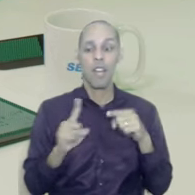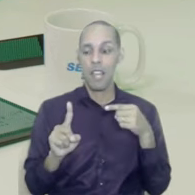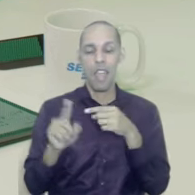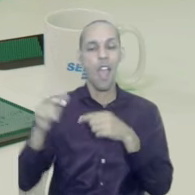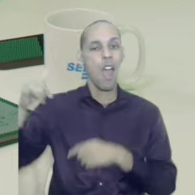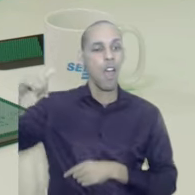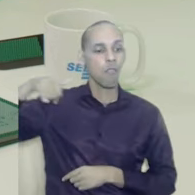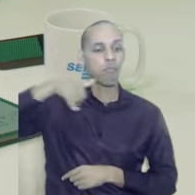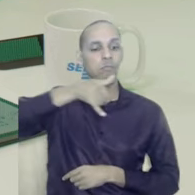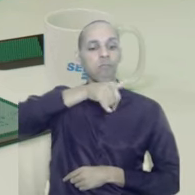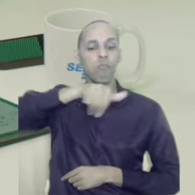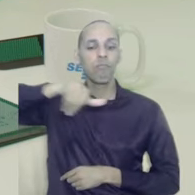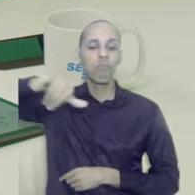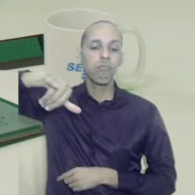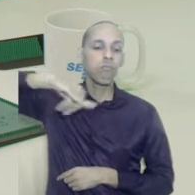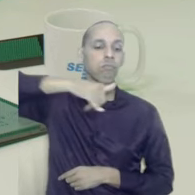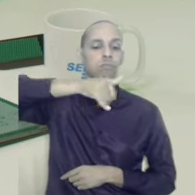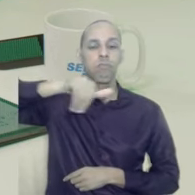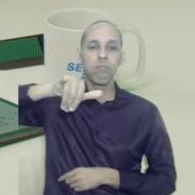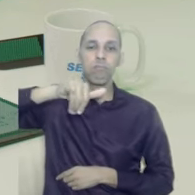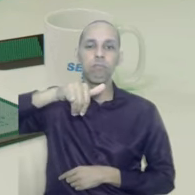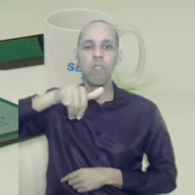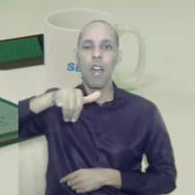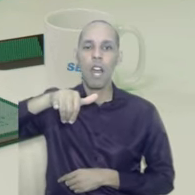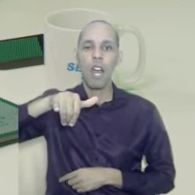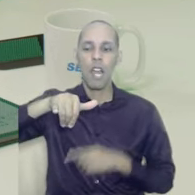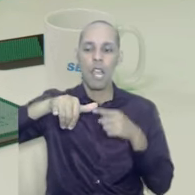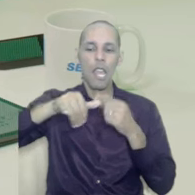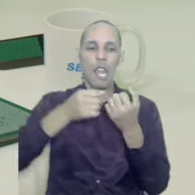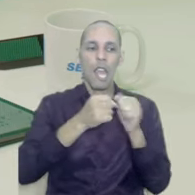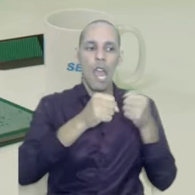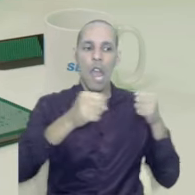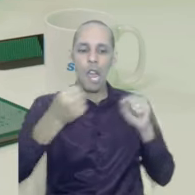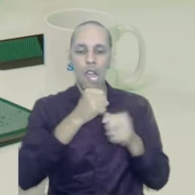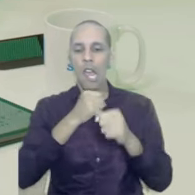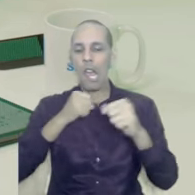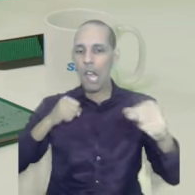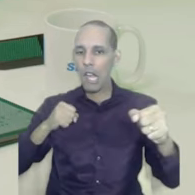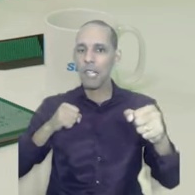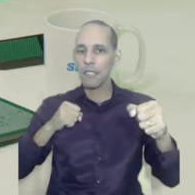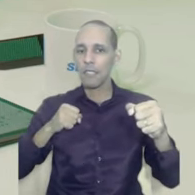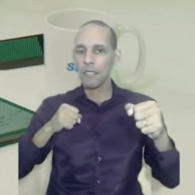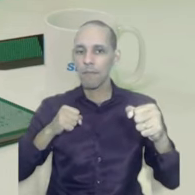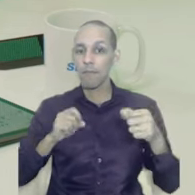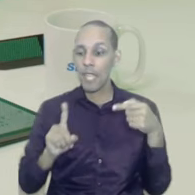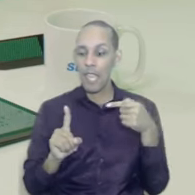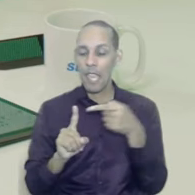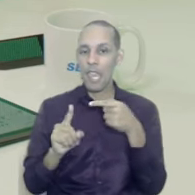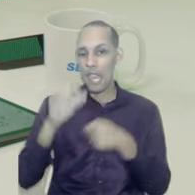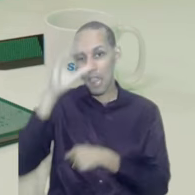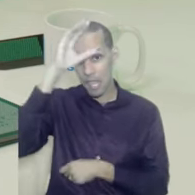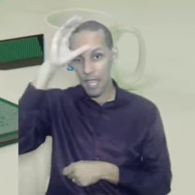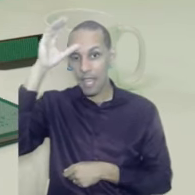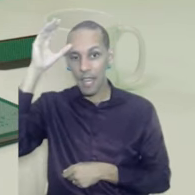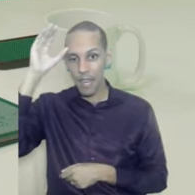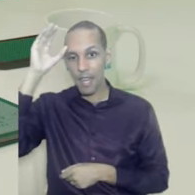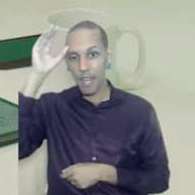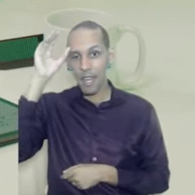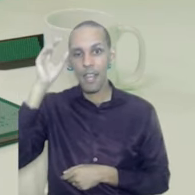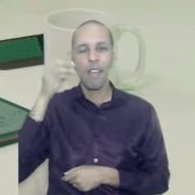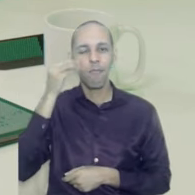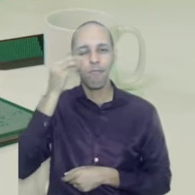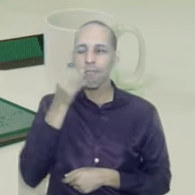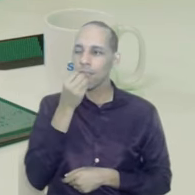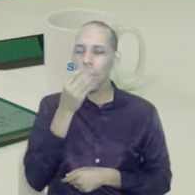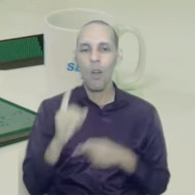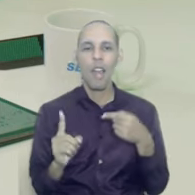Não não é até permitido Por uma questão de impacto ambiental enfim e esse esse cliente nosso ele teve uma uma experiência muito bacana ele o